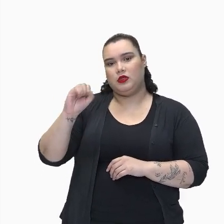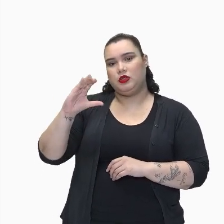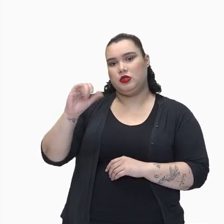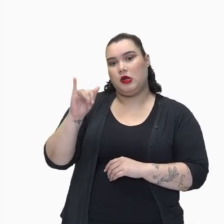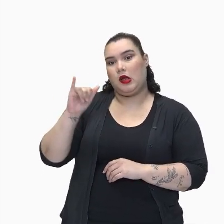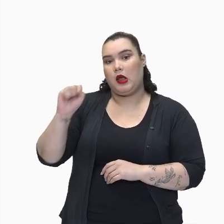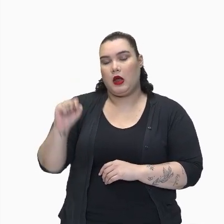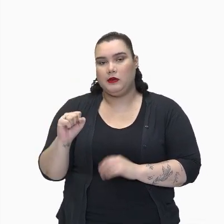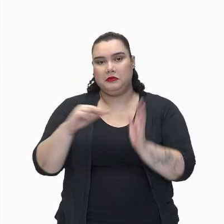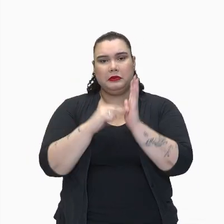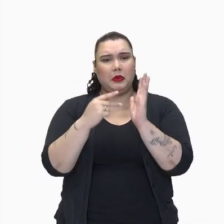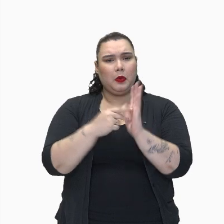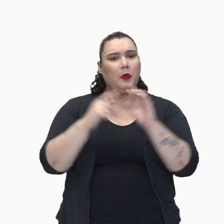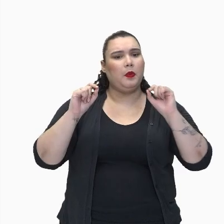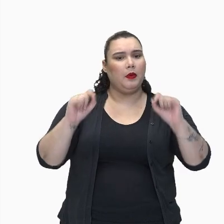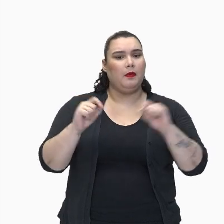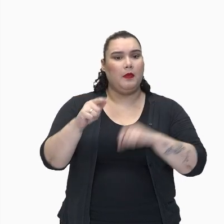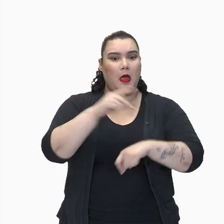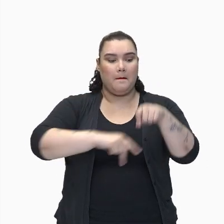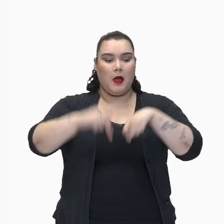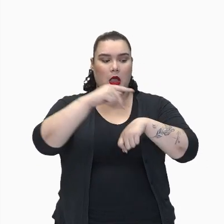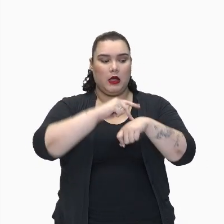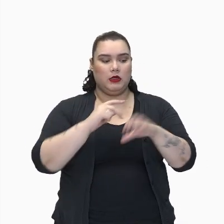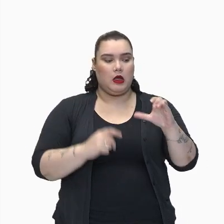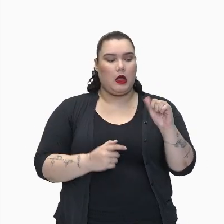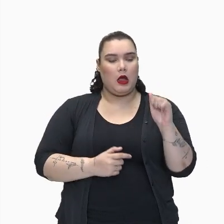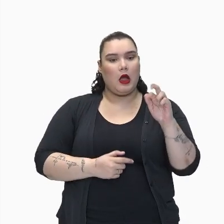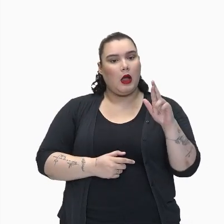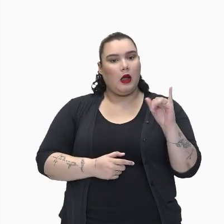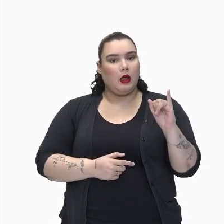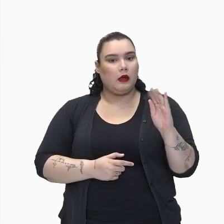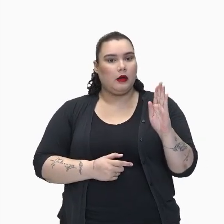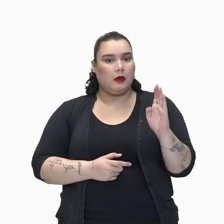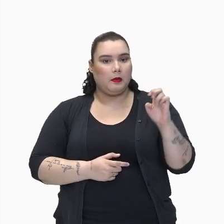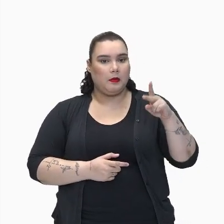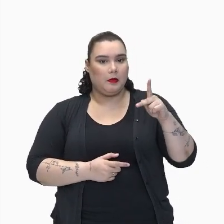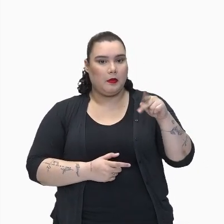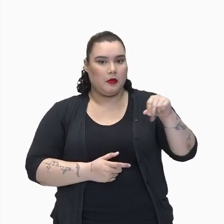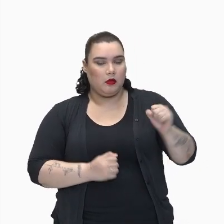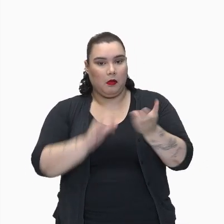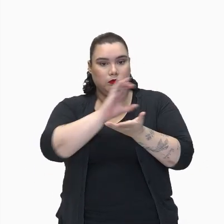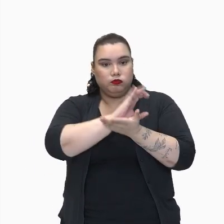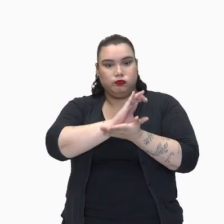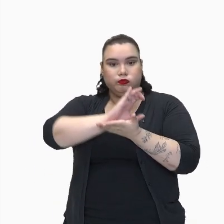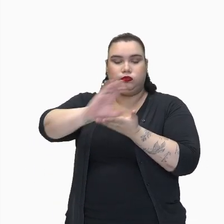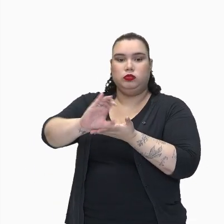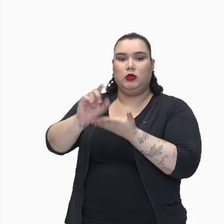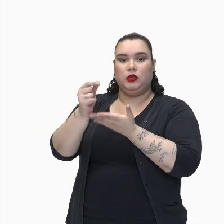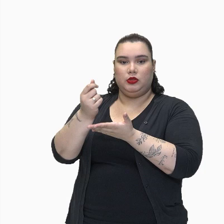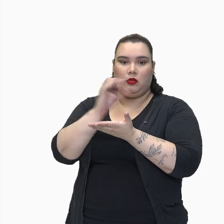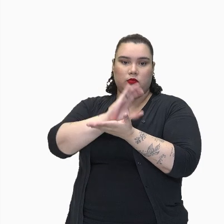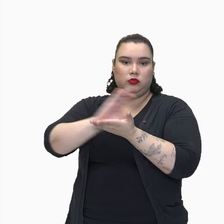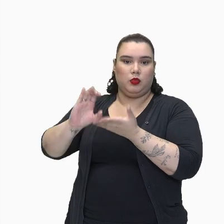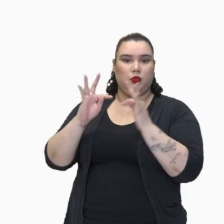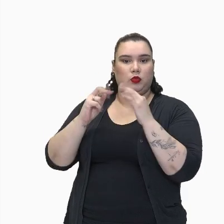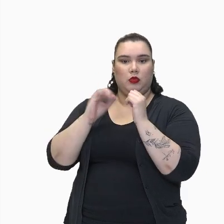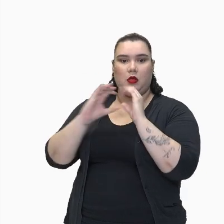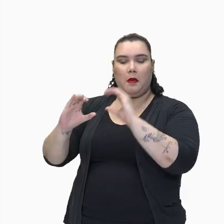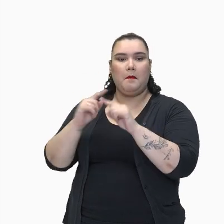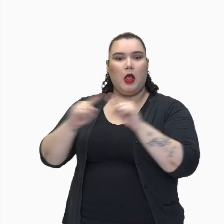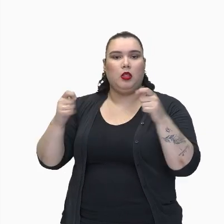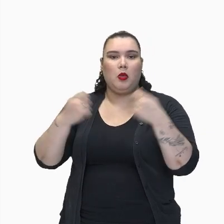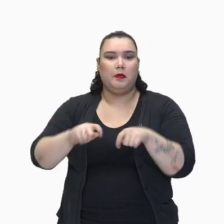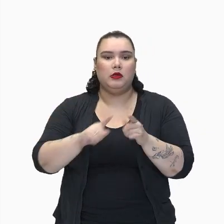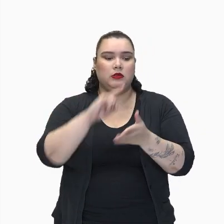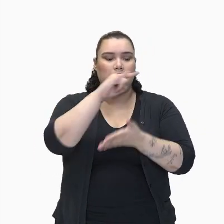né? Os países caribenhos recebem grandes somas de dinheiro que podem ser depositadas sem a necessidade de